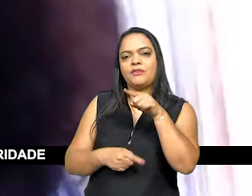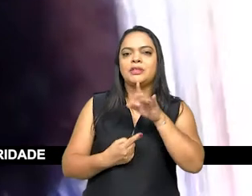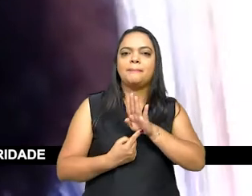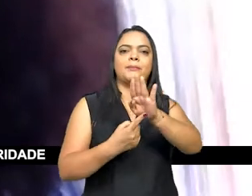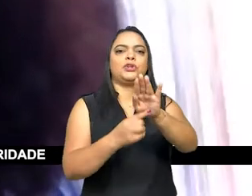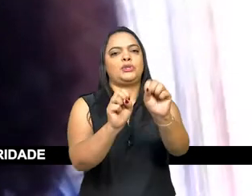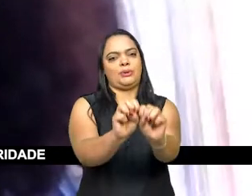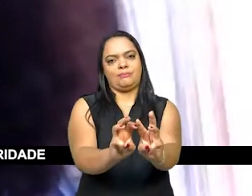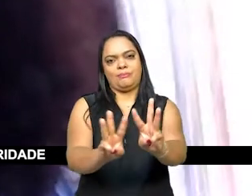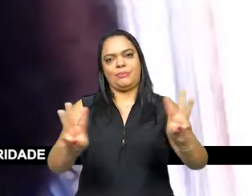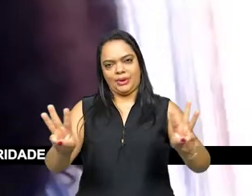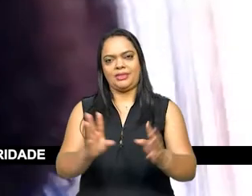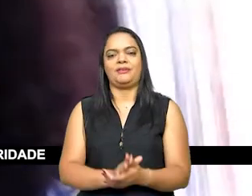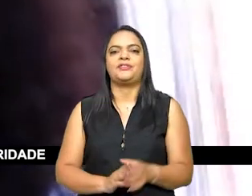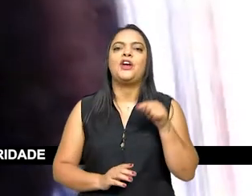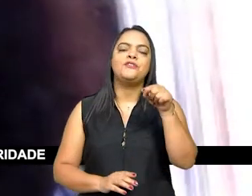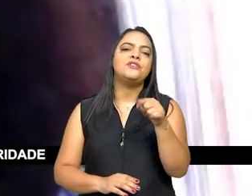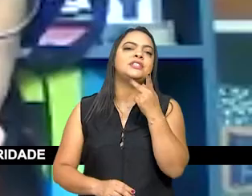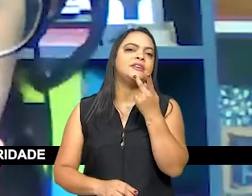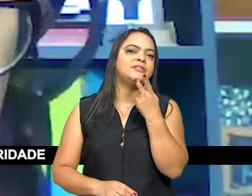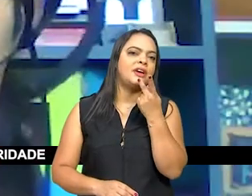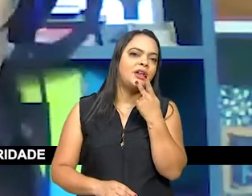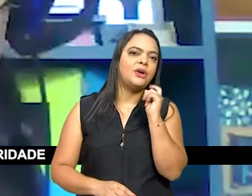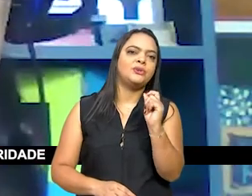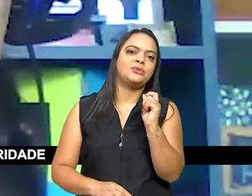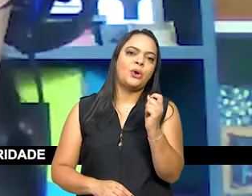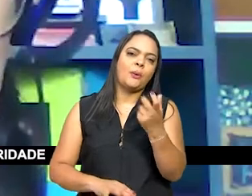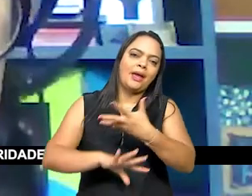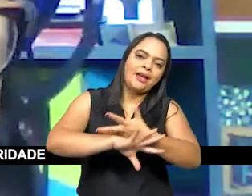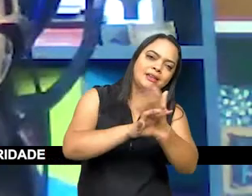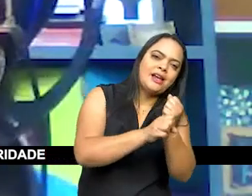portal, né, tu trouxe ali interdisciplinaridade,